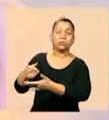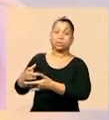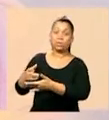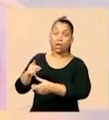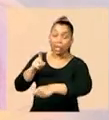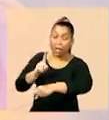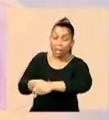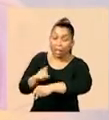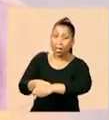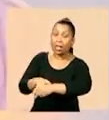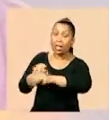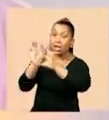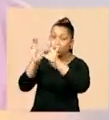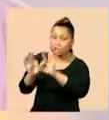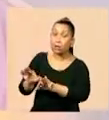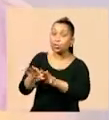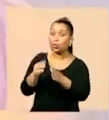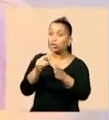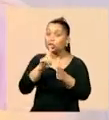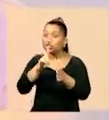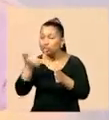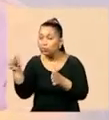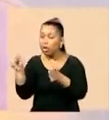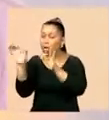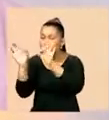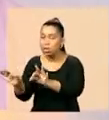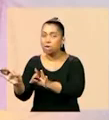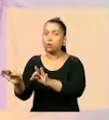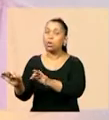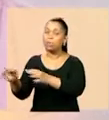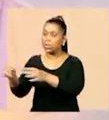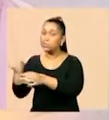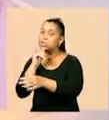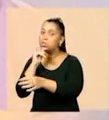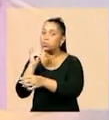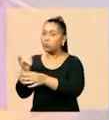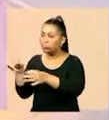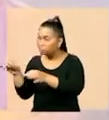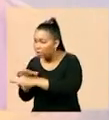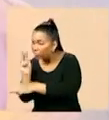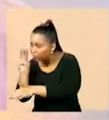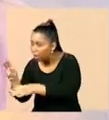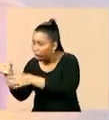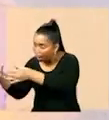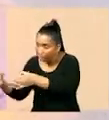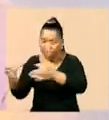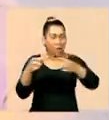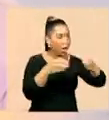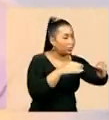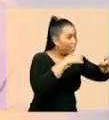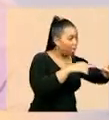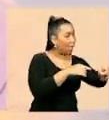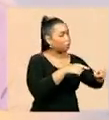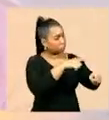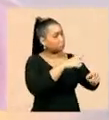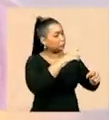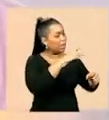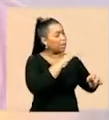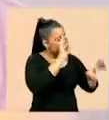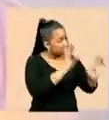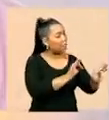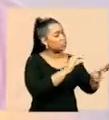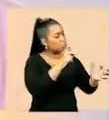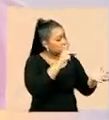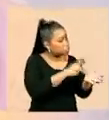tem validade. Então, a cada período de tempo, o fabricante tem que mandar para o laboratório, provar que aquele equipamento é